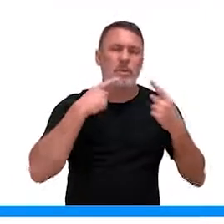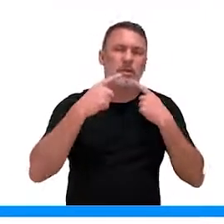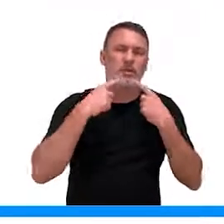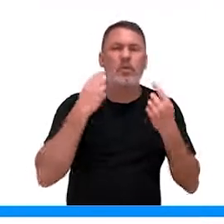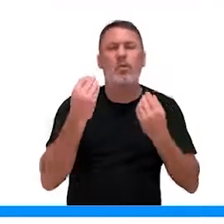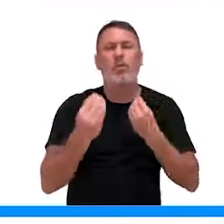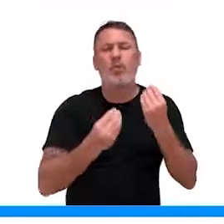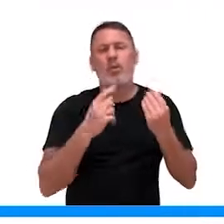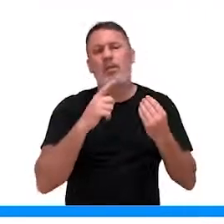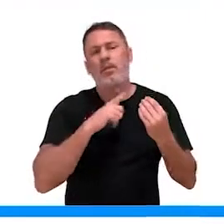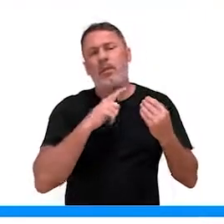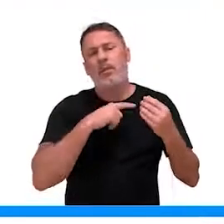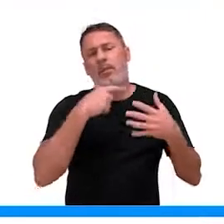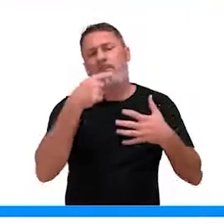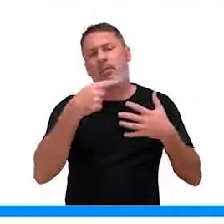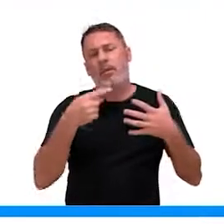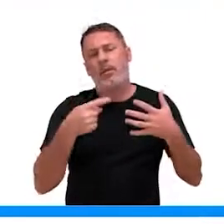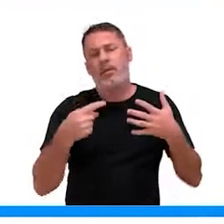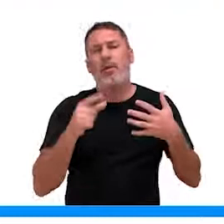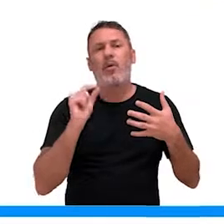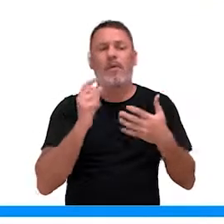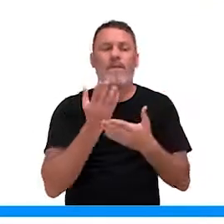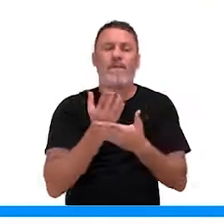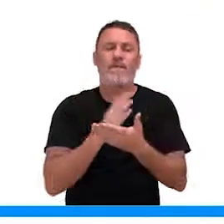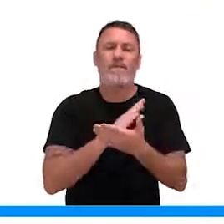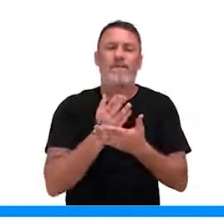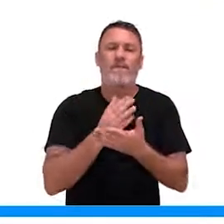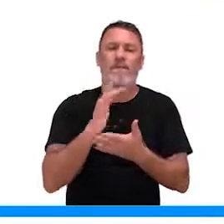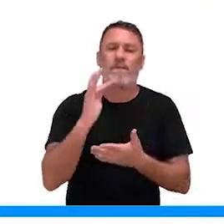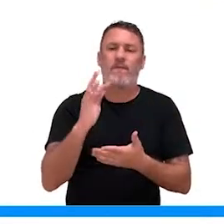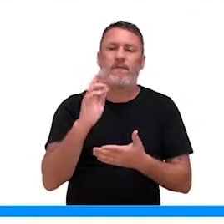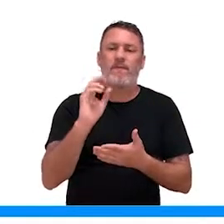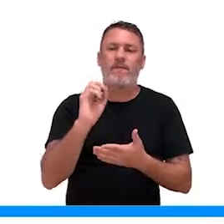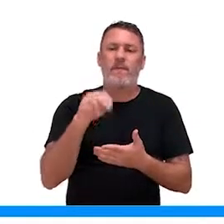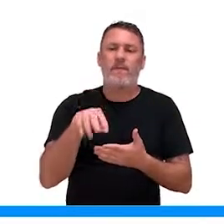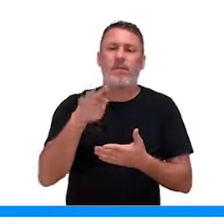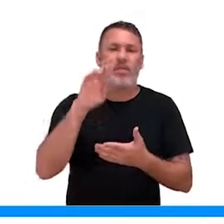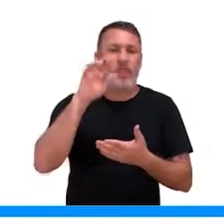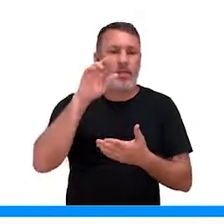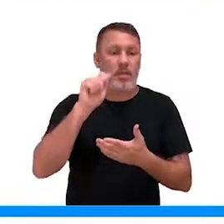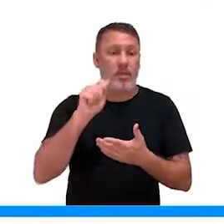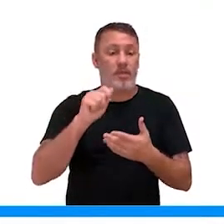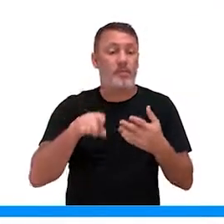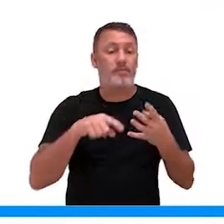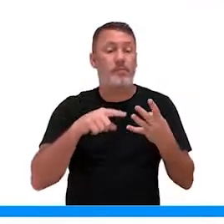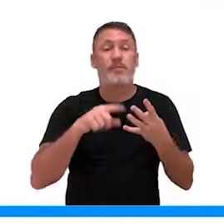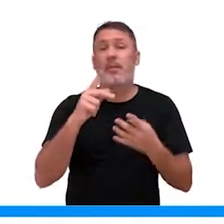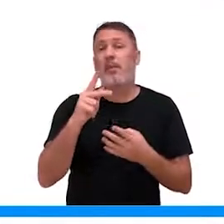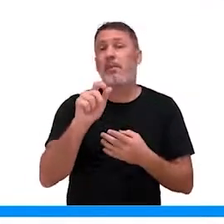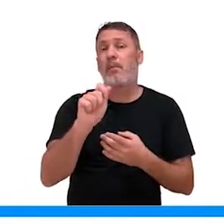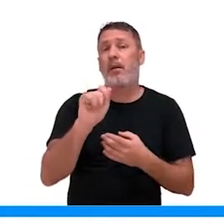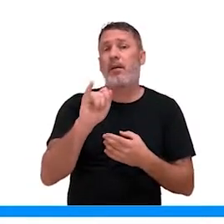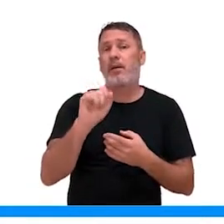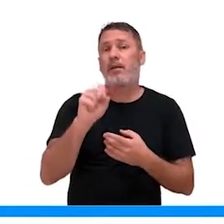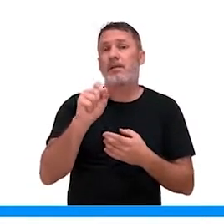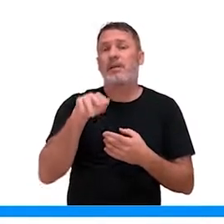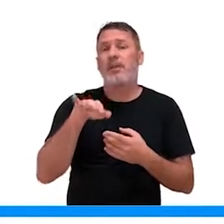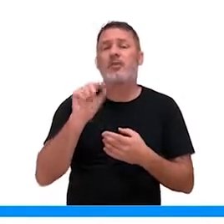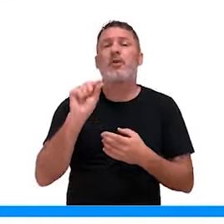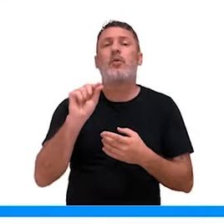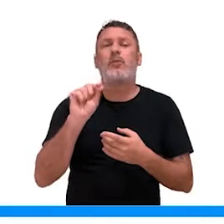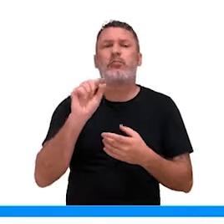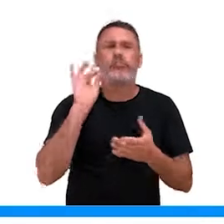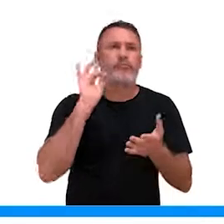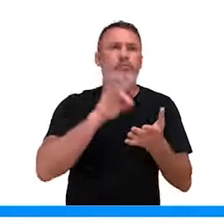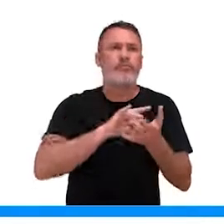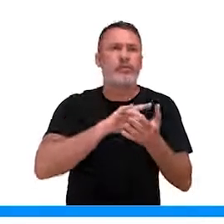às limitações fronteiriças e a paisagem natural, artificial, que,